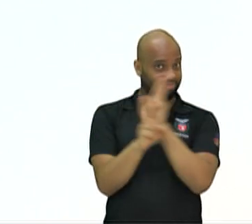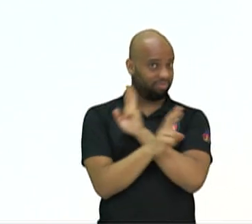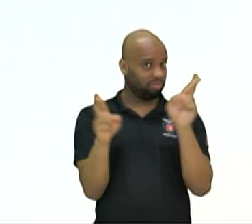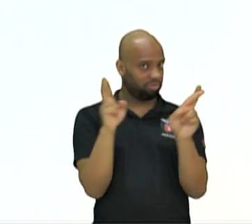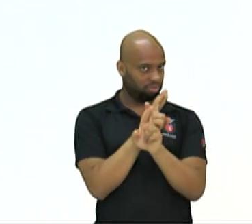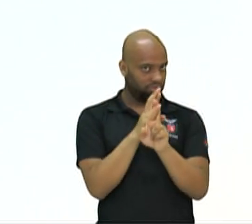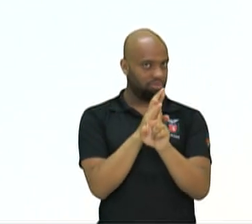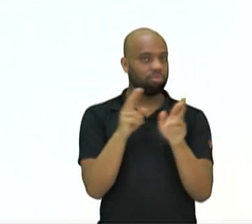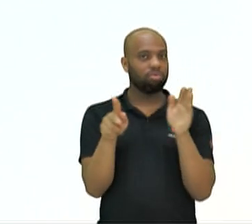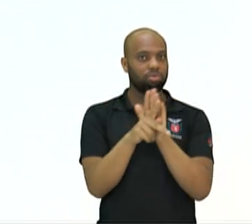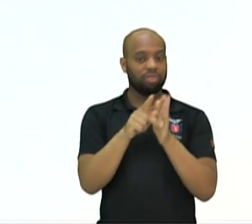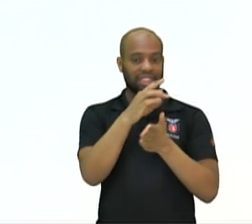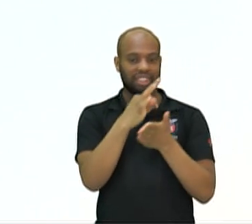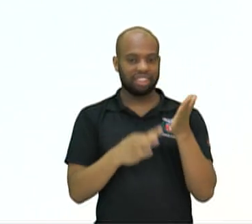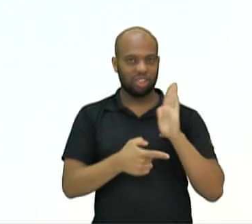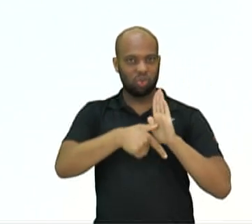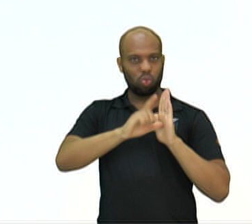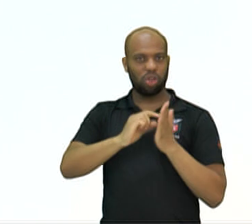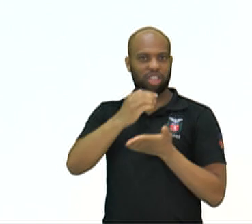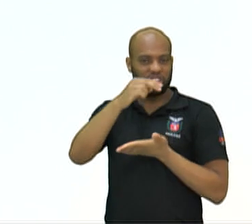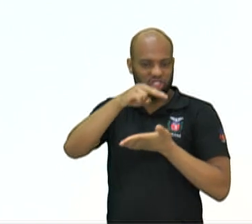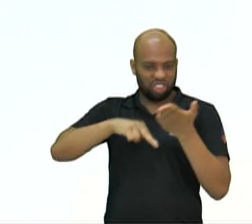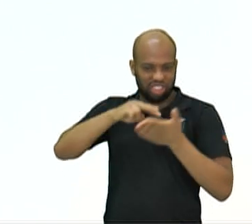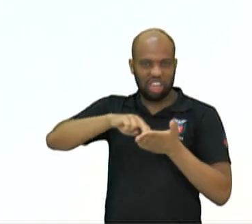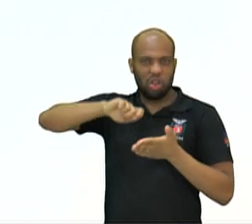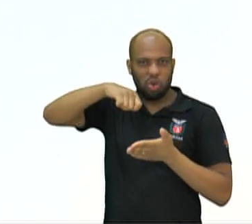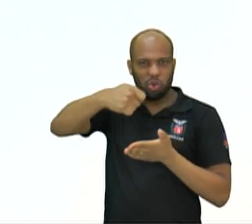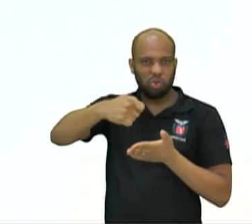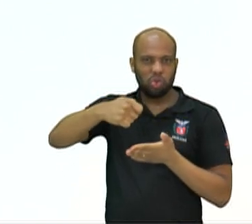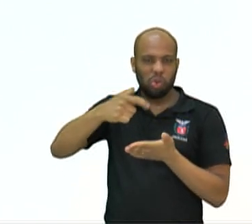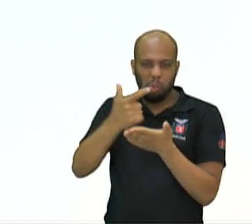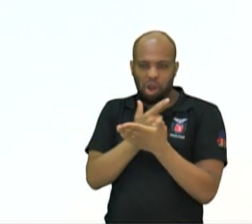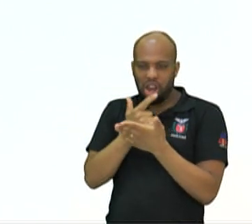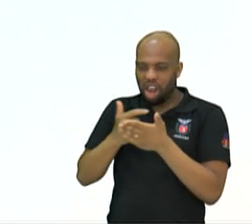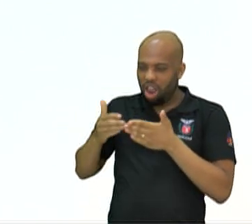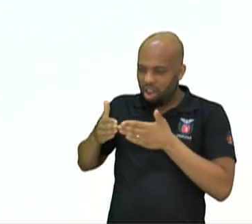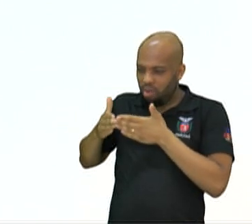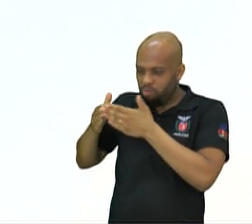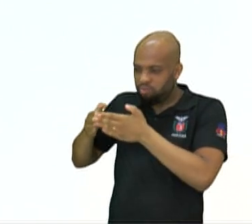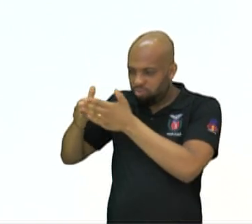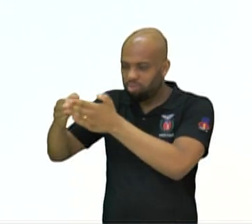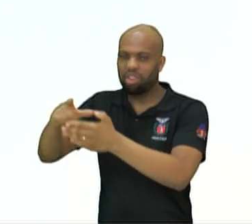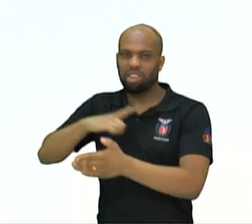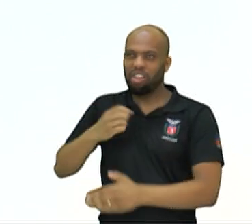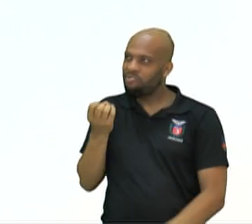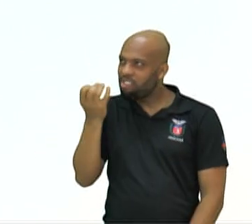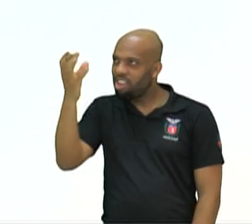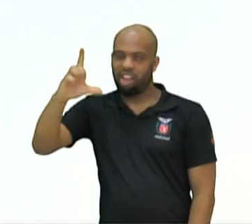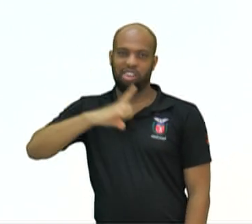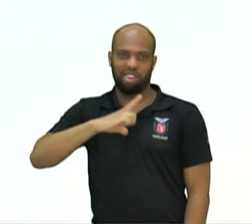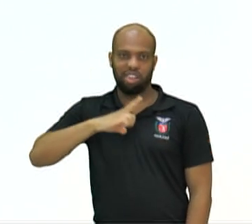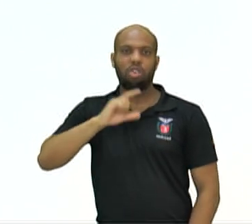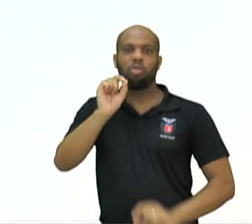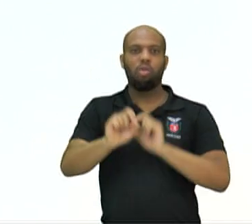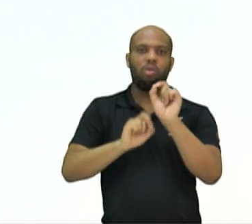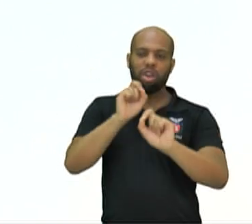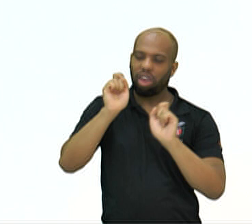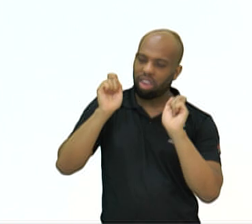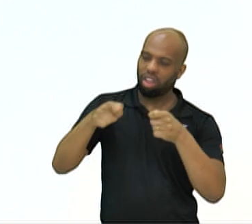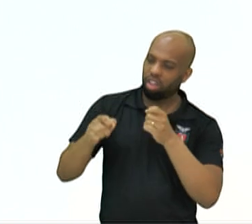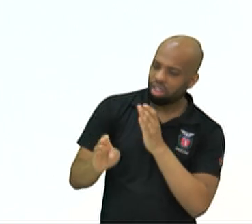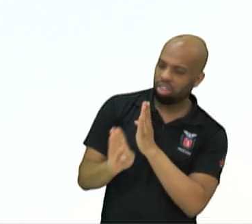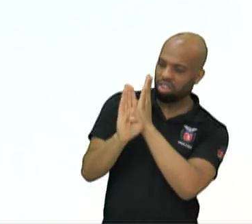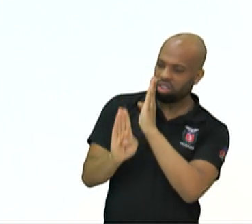Robinson Crusoe? Ou seja, o que podemos identificar, né,